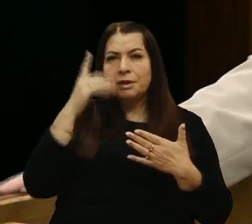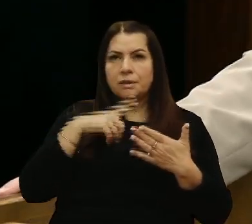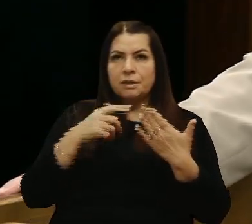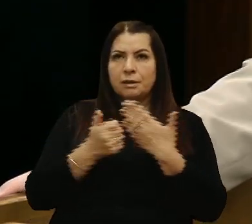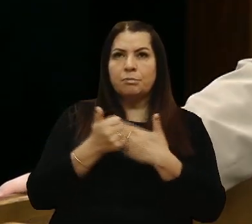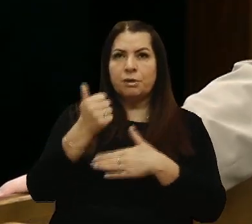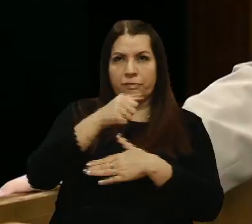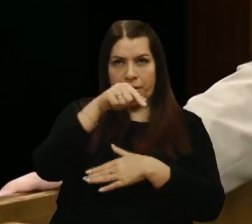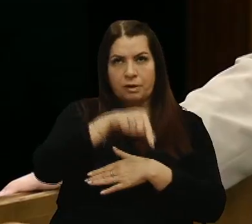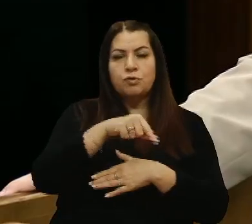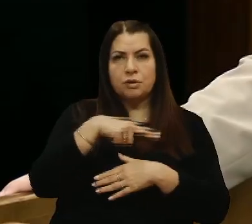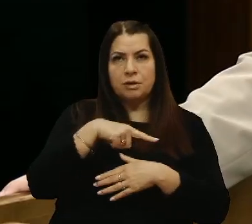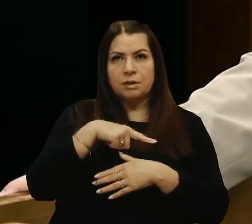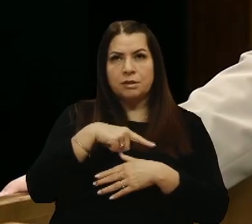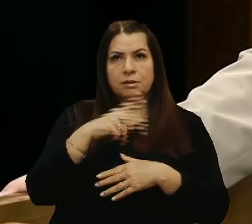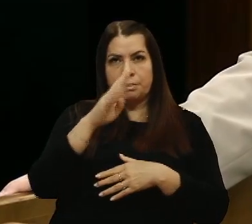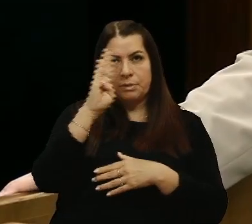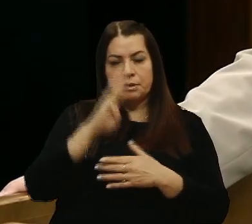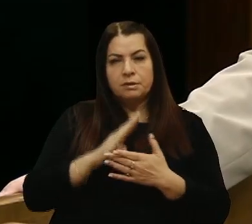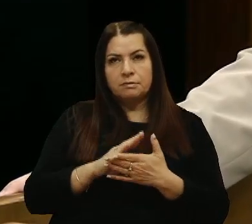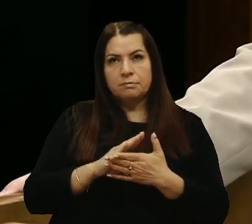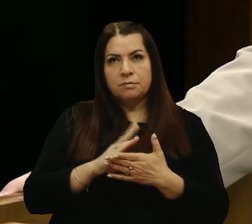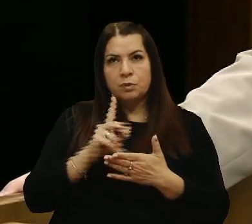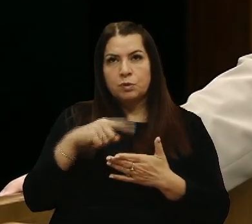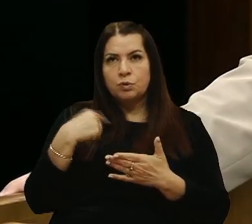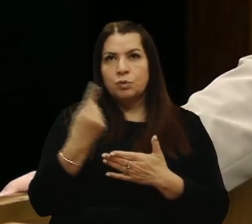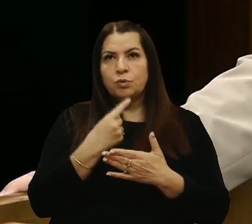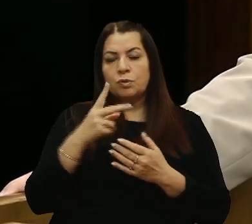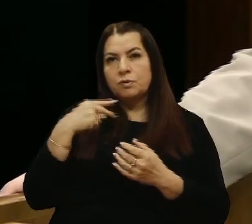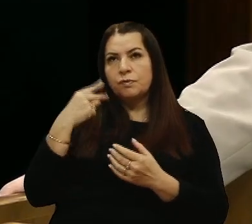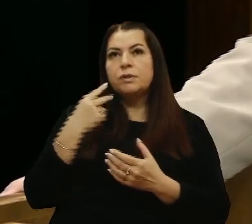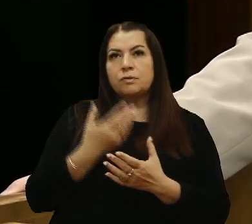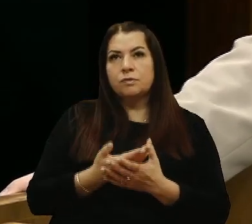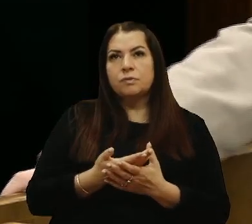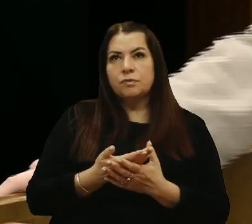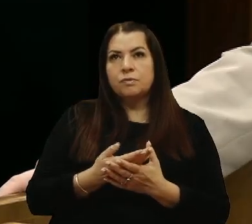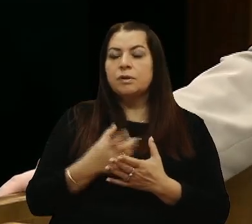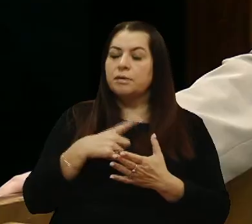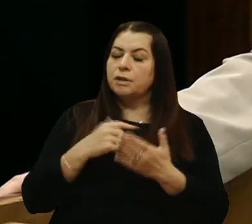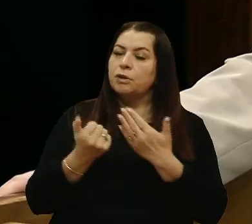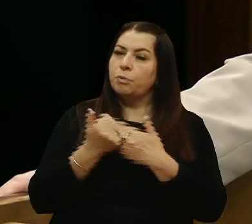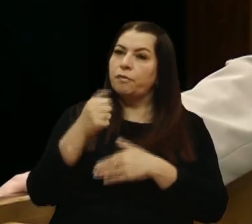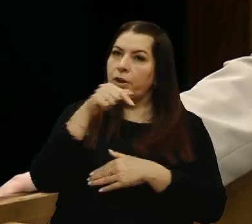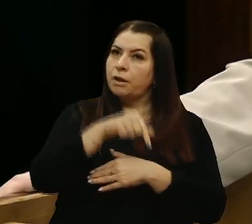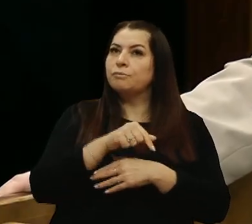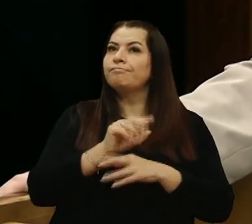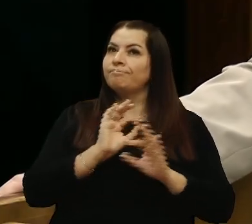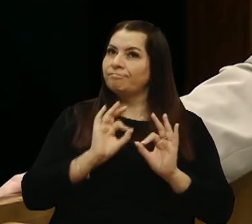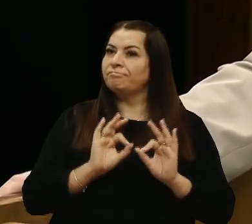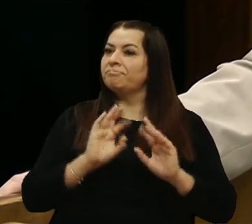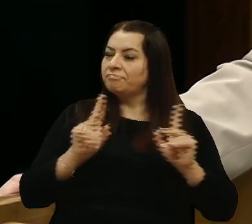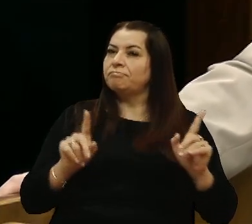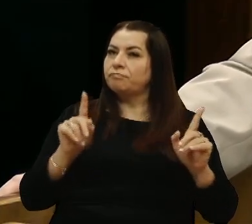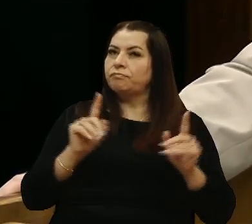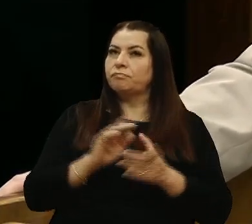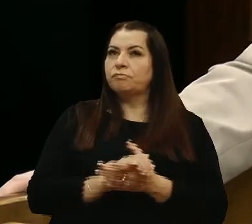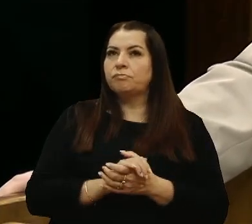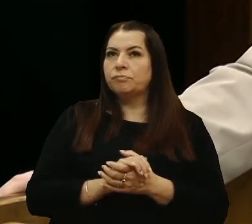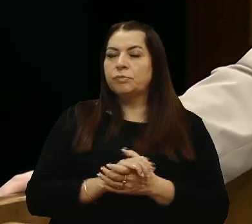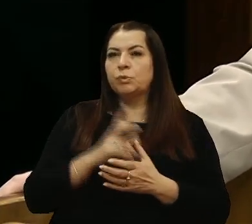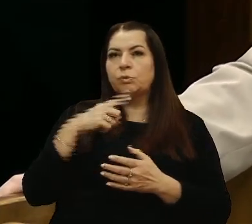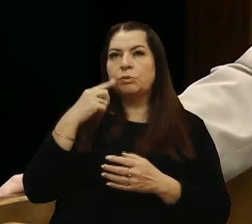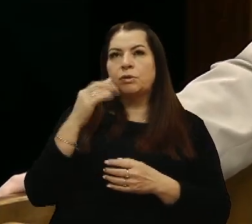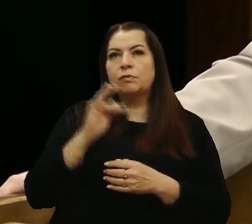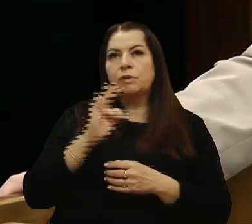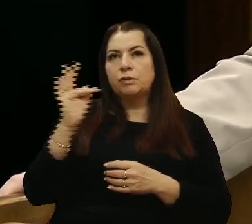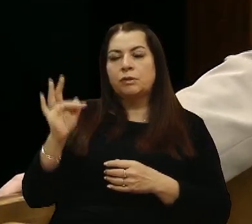nesse Brasil, Sandro Fatinel? Nós, parlamentares. Temos um privilégio danado. Os deputados federais